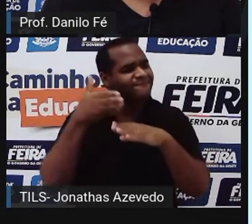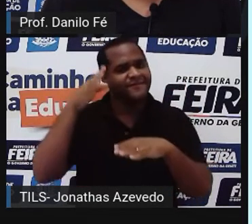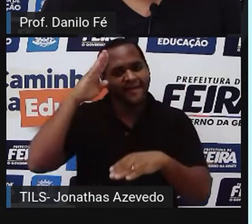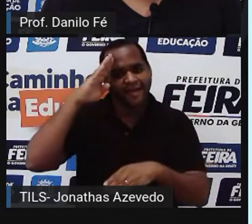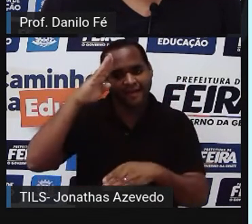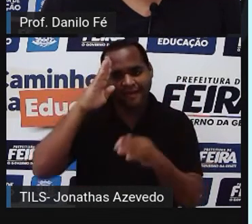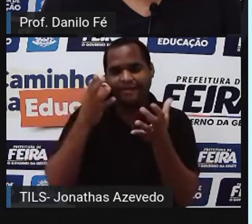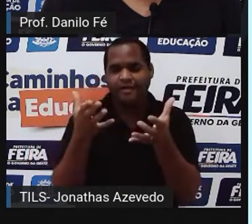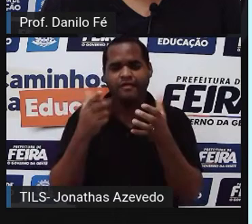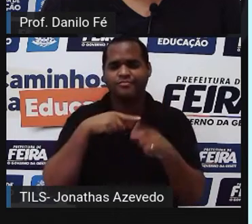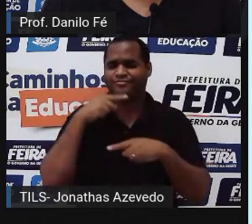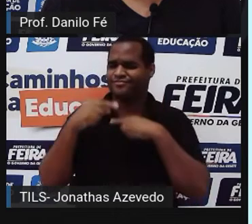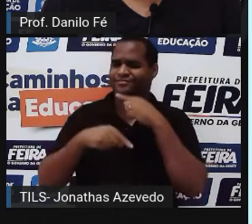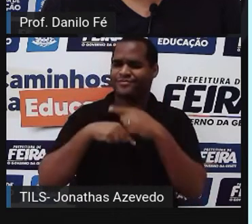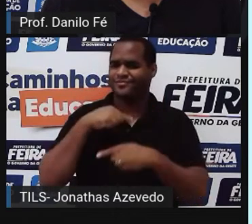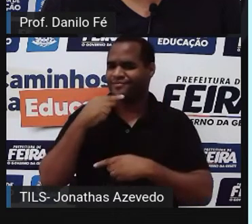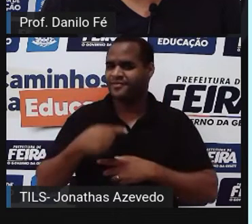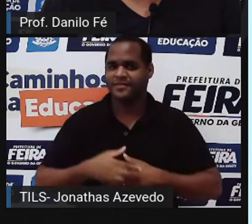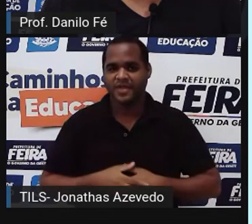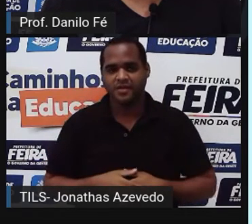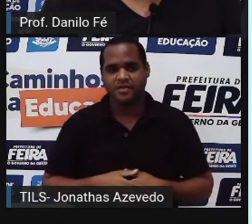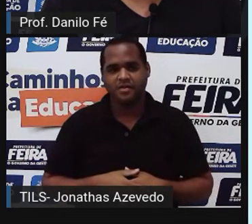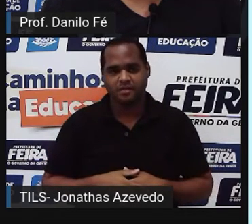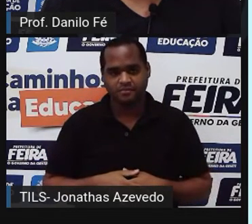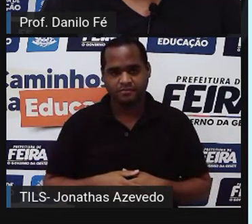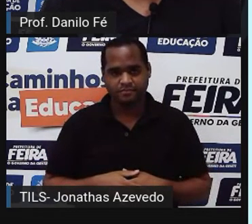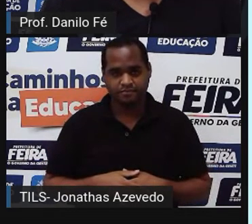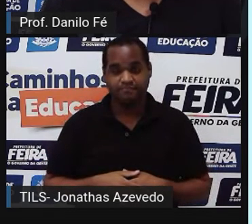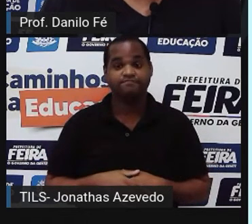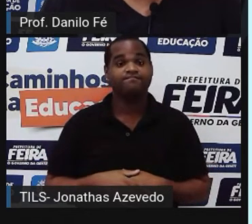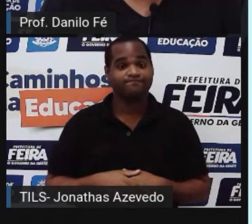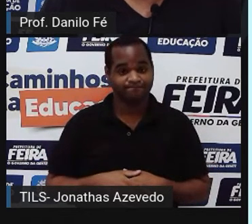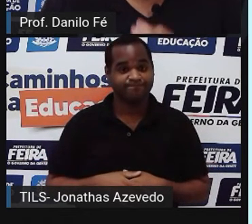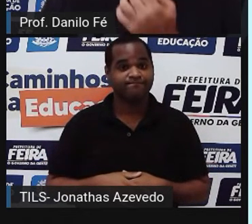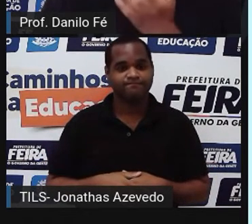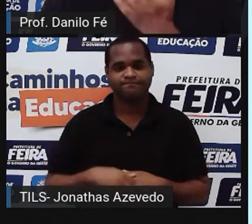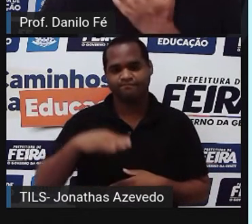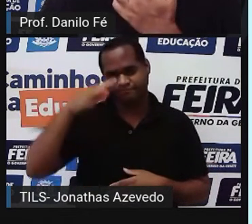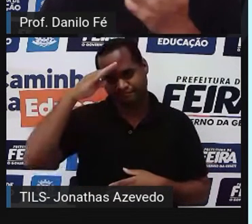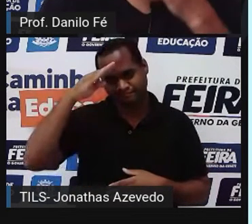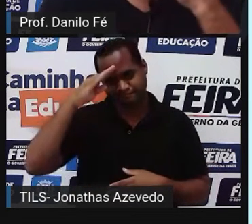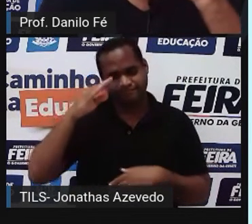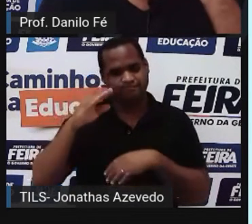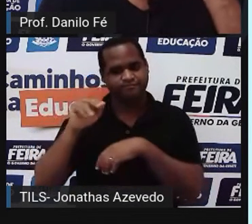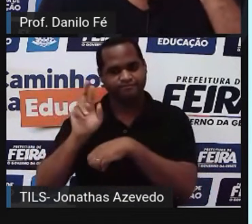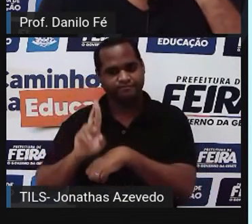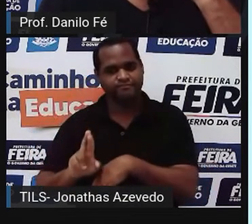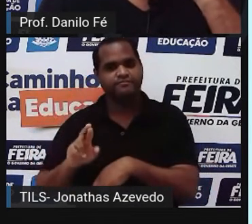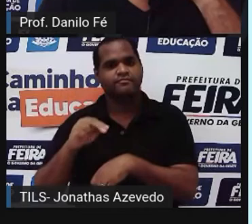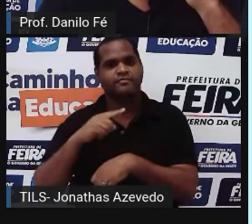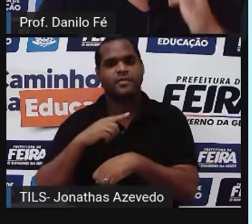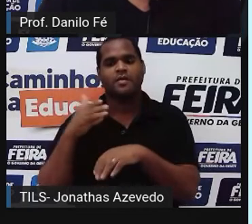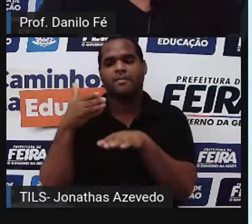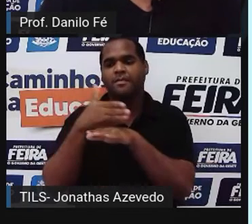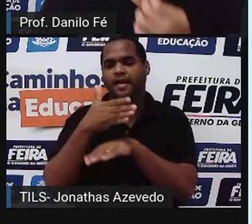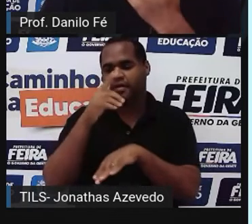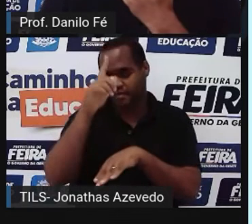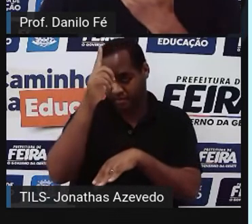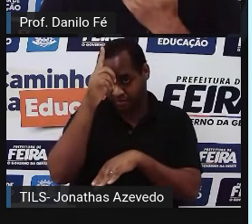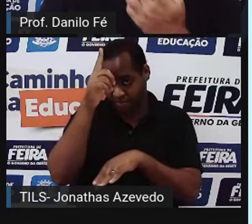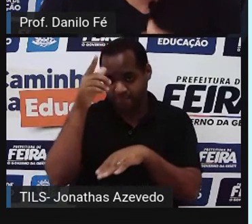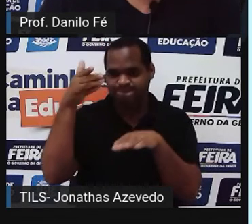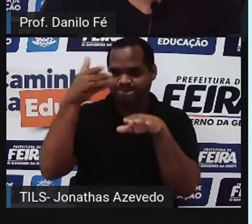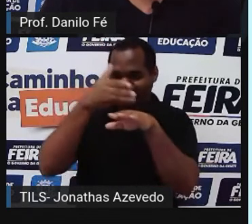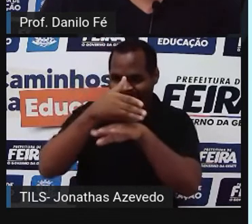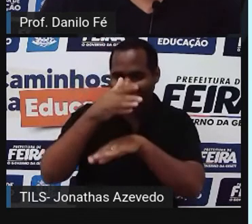tinha, e a ser derrotado. E os soldados russos chegam até a Alemanha, invadem